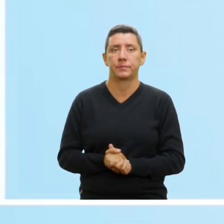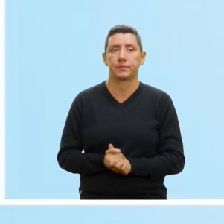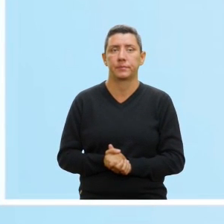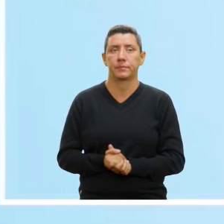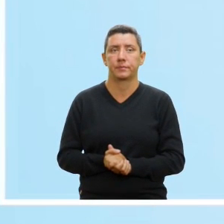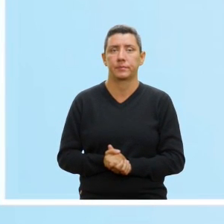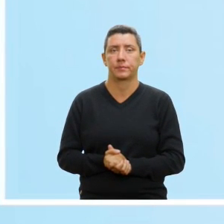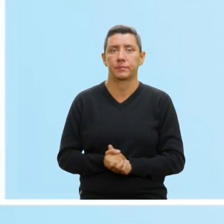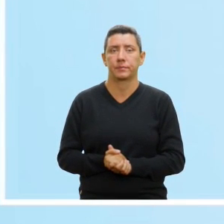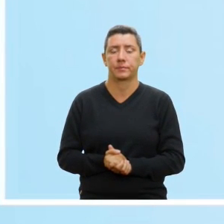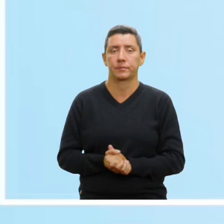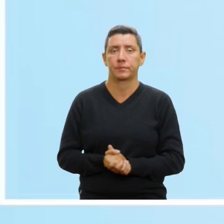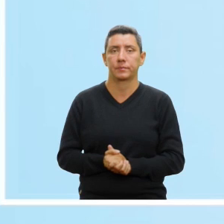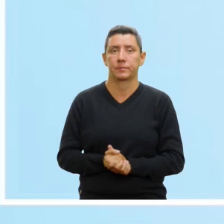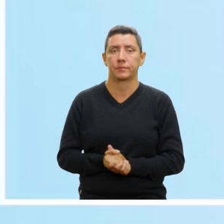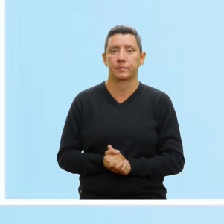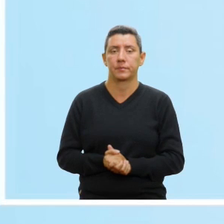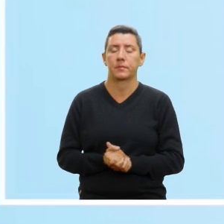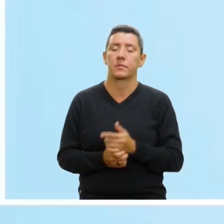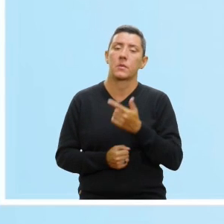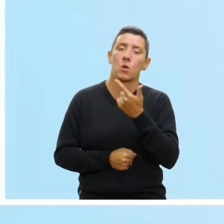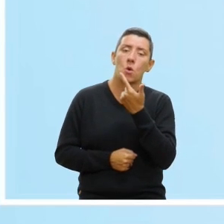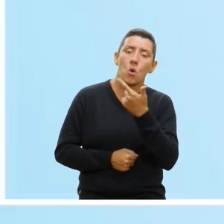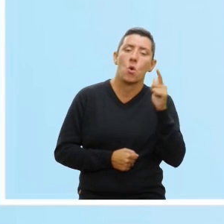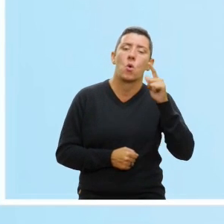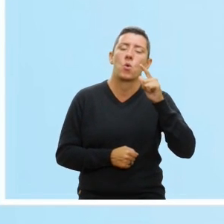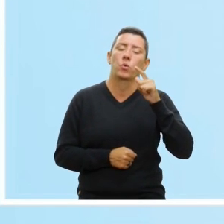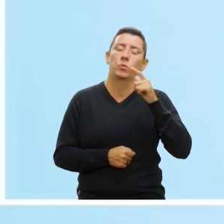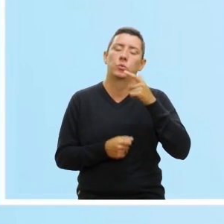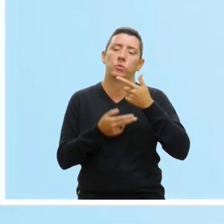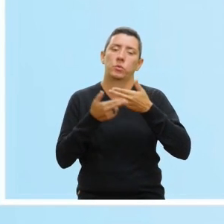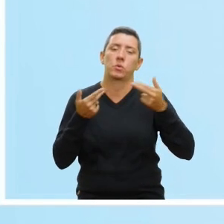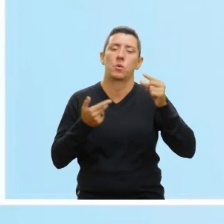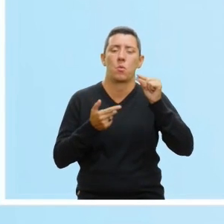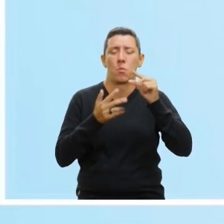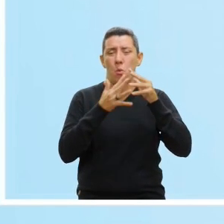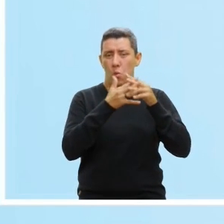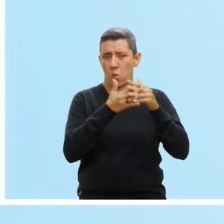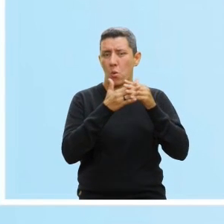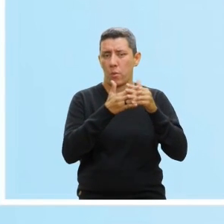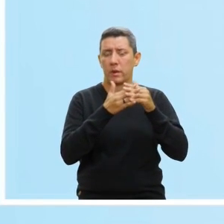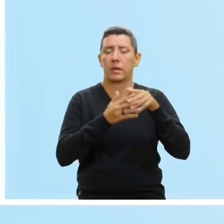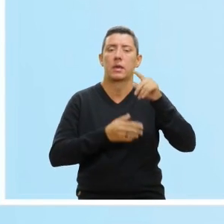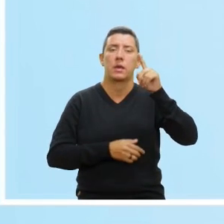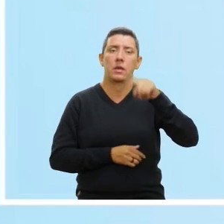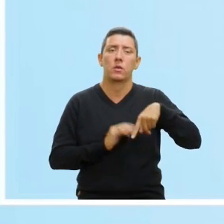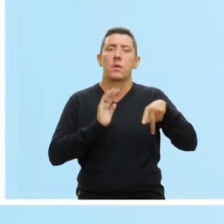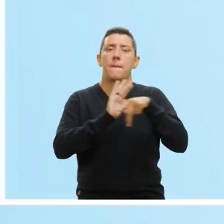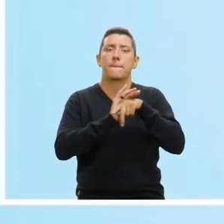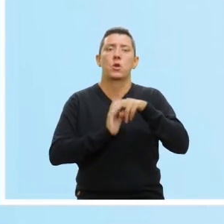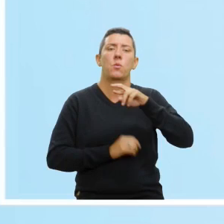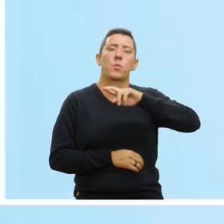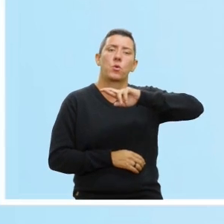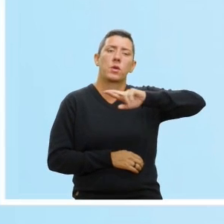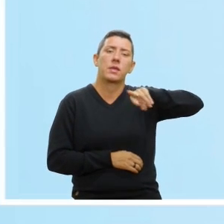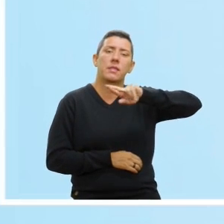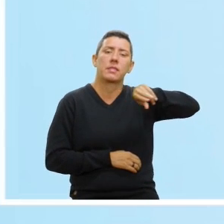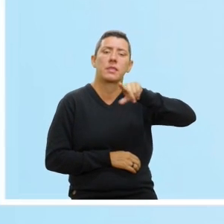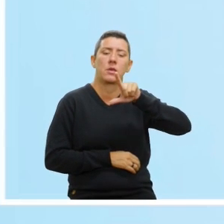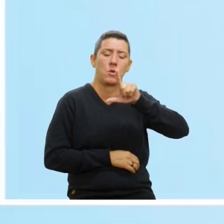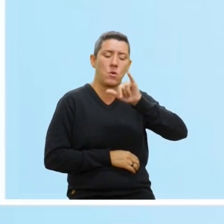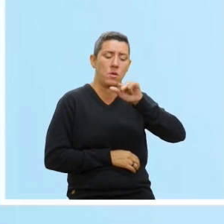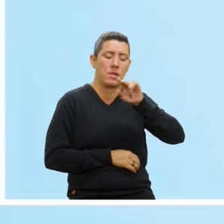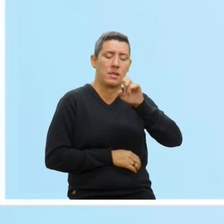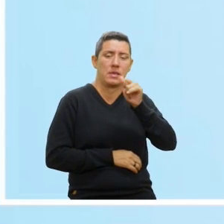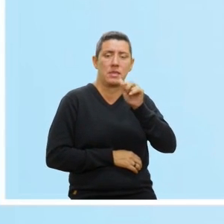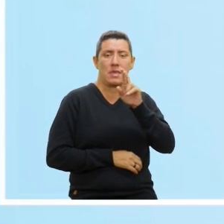Alguns outros efeitos um pouco mais complicados que a gente tem são os efeitos chamados efeitos não lineares que tem na fibra ótica, né, na transmissão